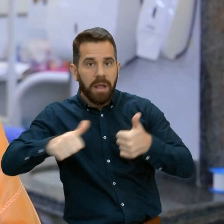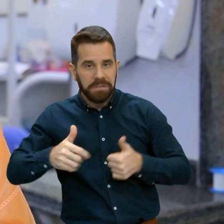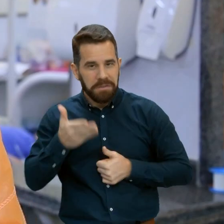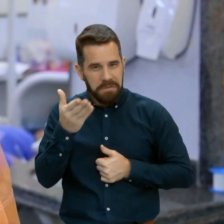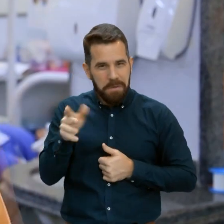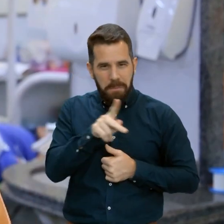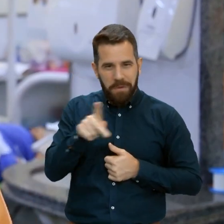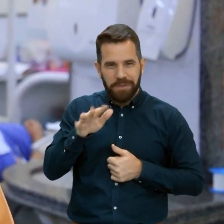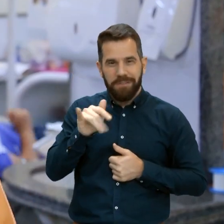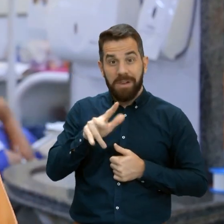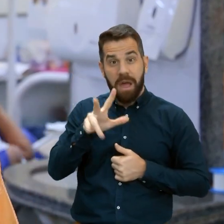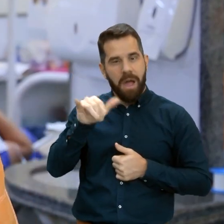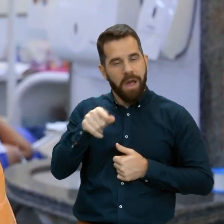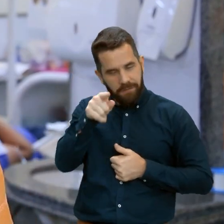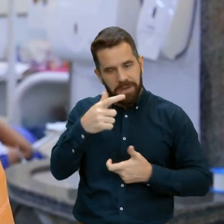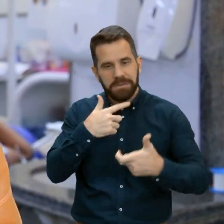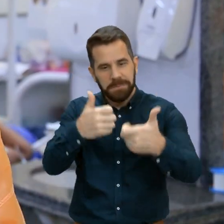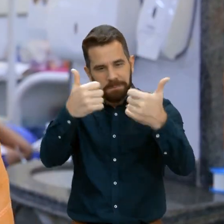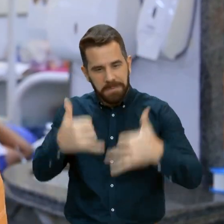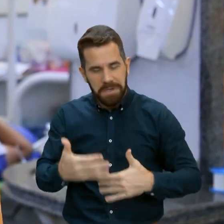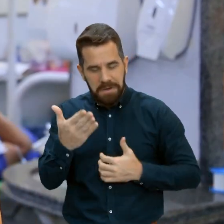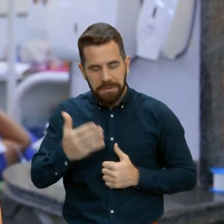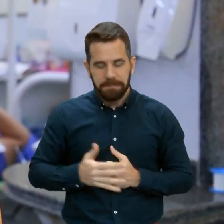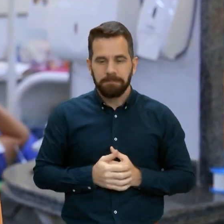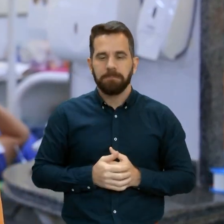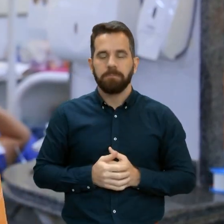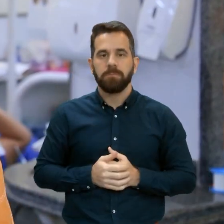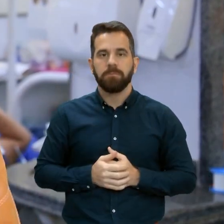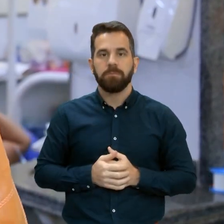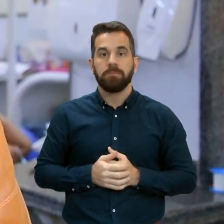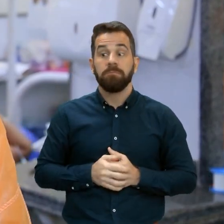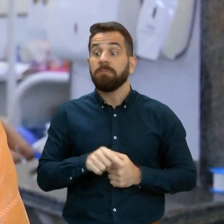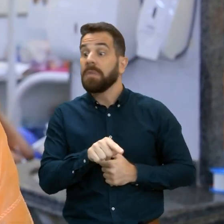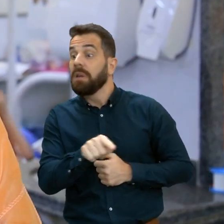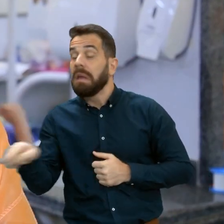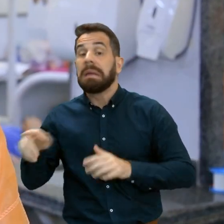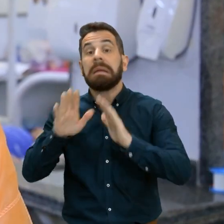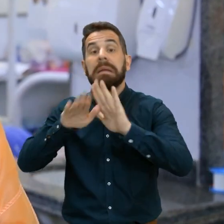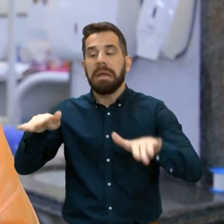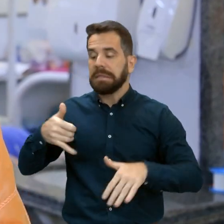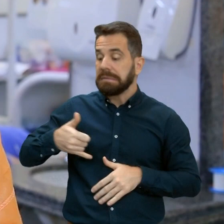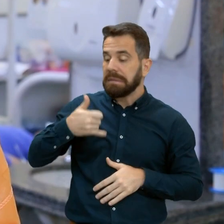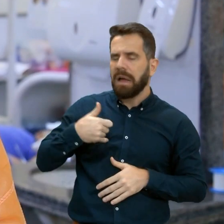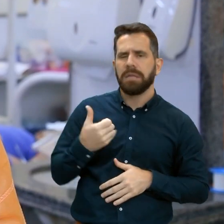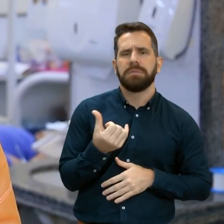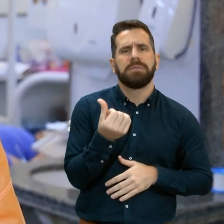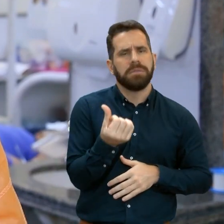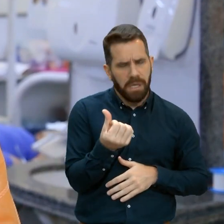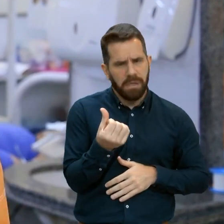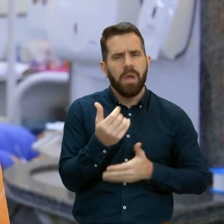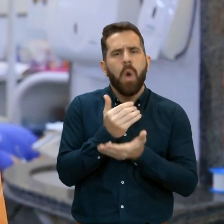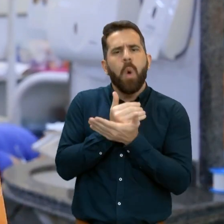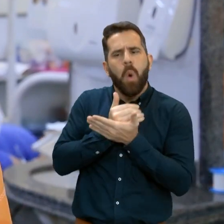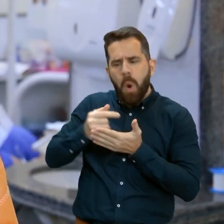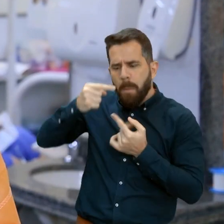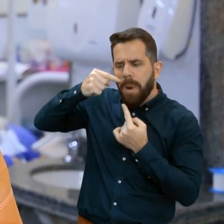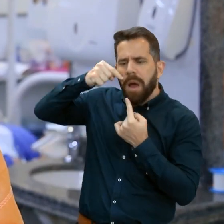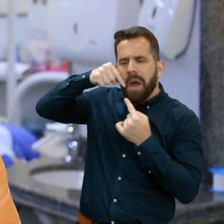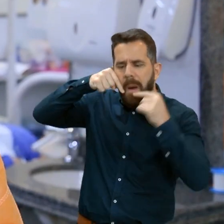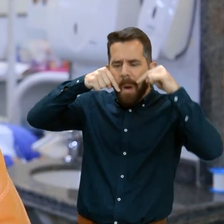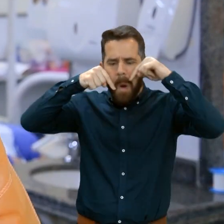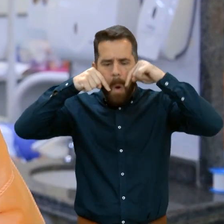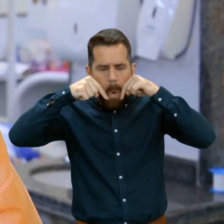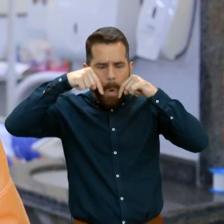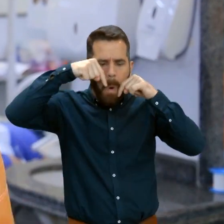da UFG. Que toda criança, mais ou menos aos 6 anos, ou seja, quando começa a nascer os dentes permanentes, quando